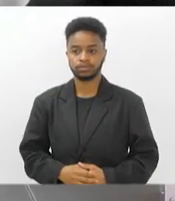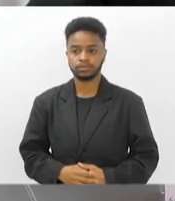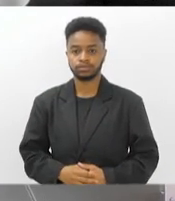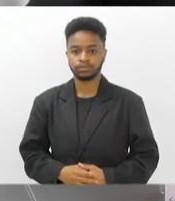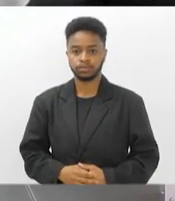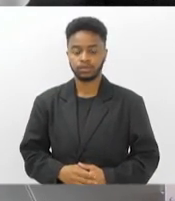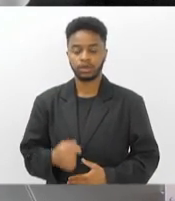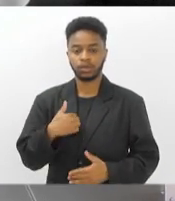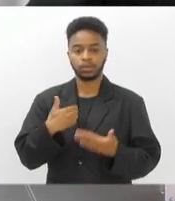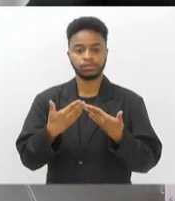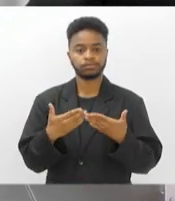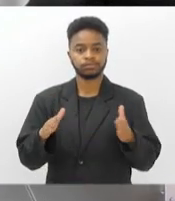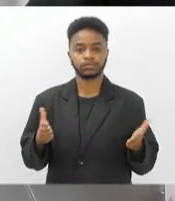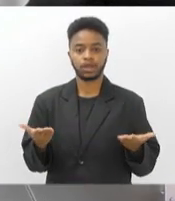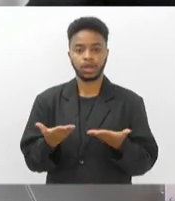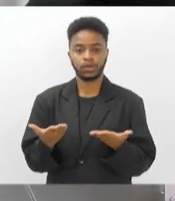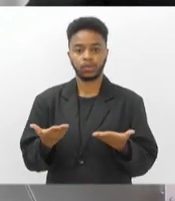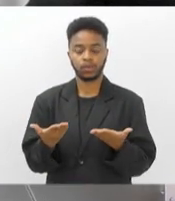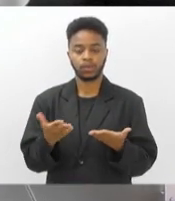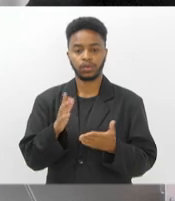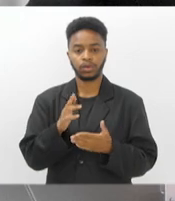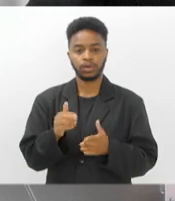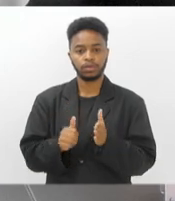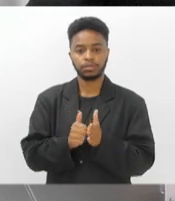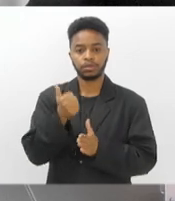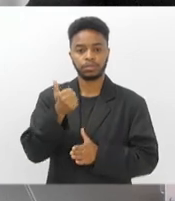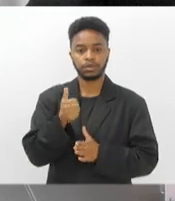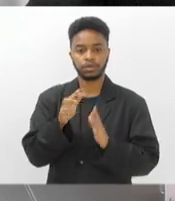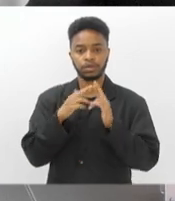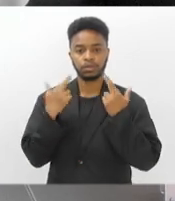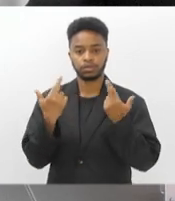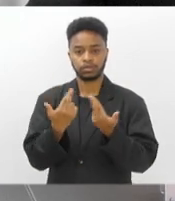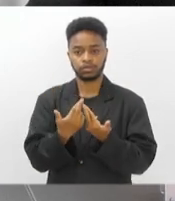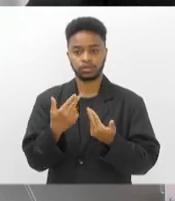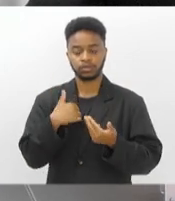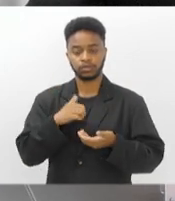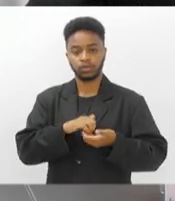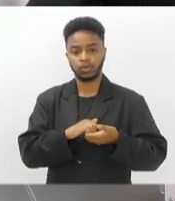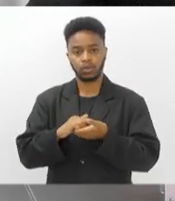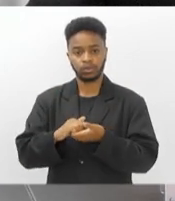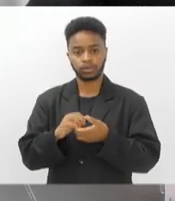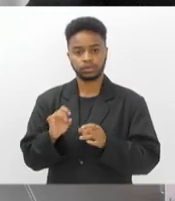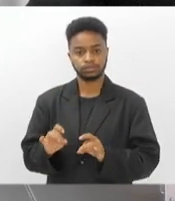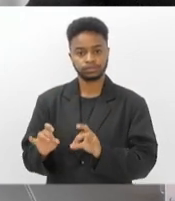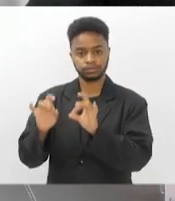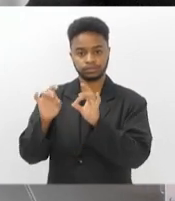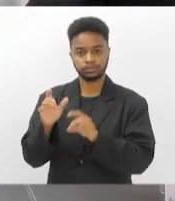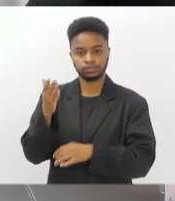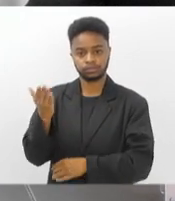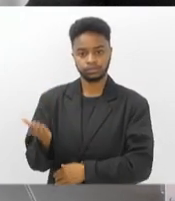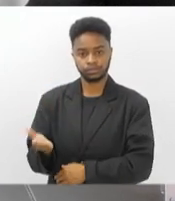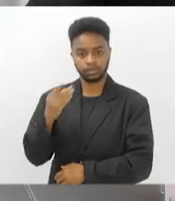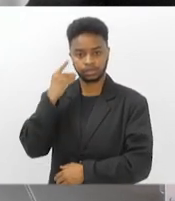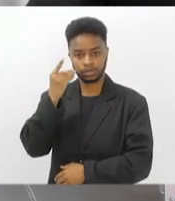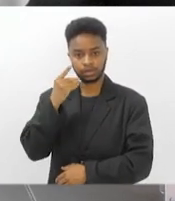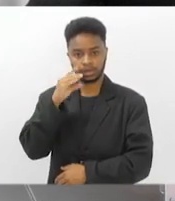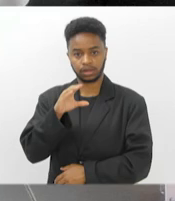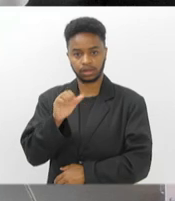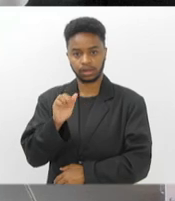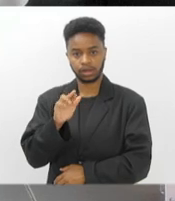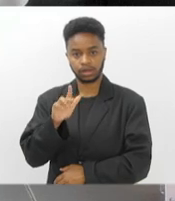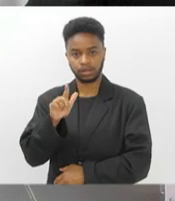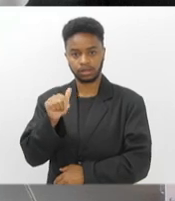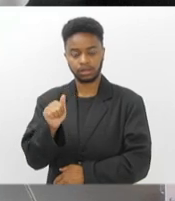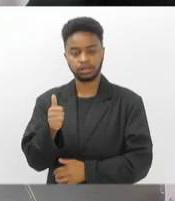por aberto os trabalhos da primeira reunião ordinária queria saudar especialmente então a minha querida deputada Carla Machado